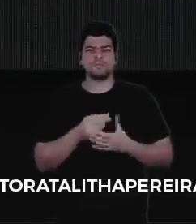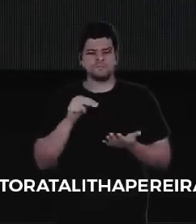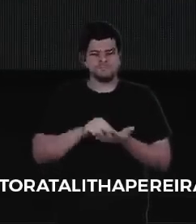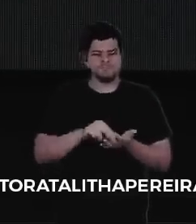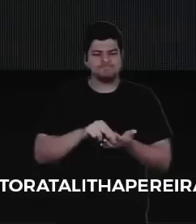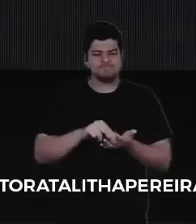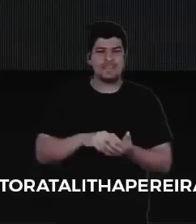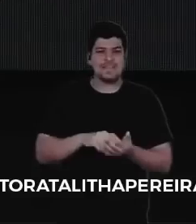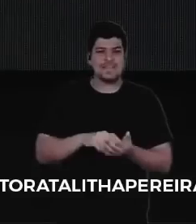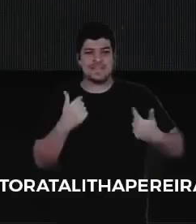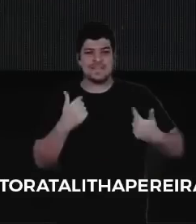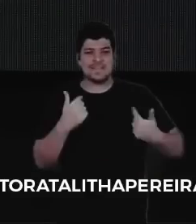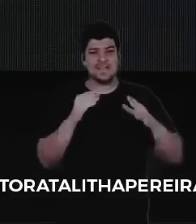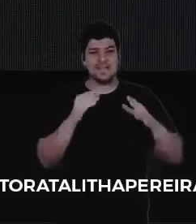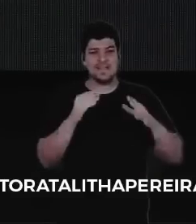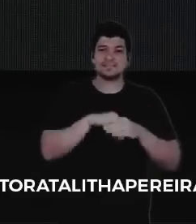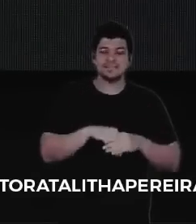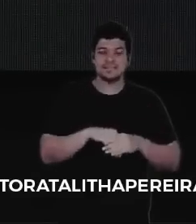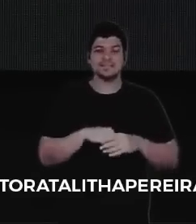trabalhar home office.